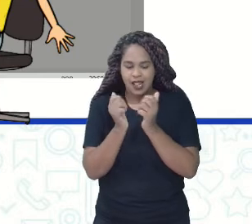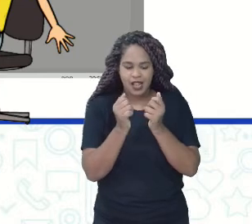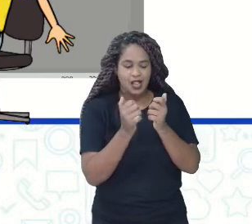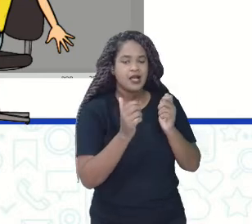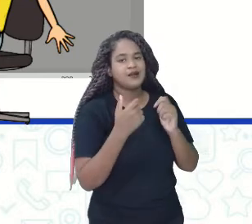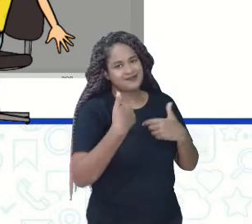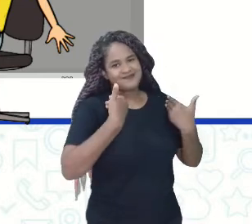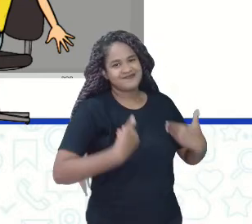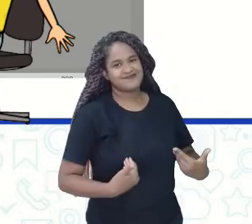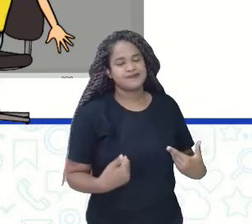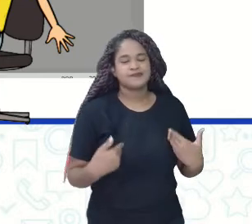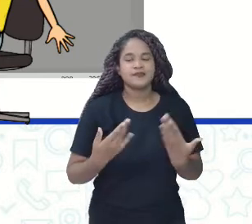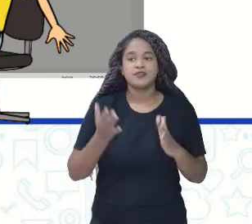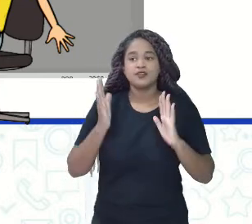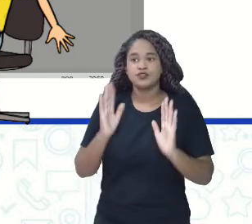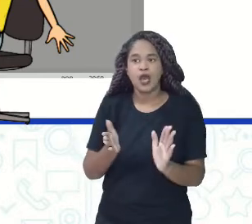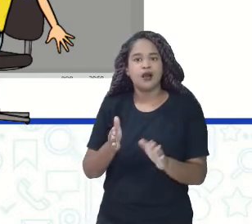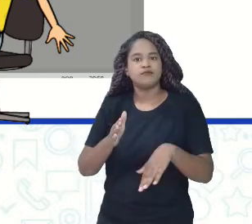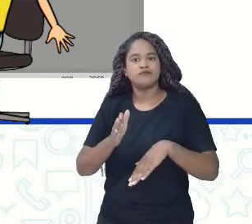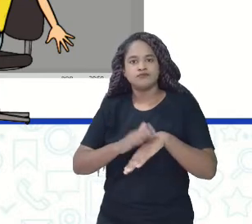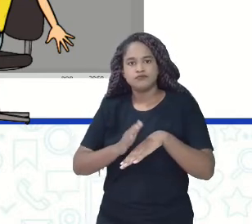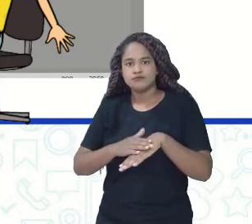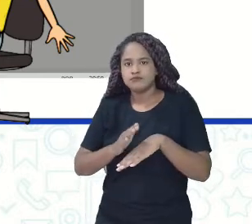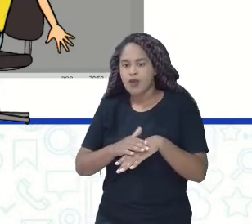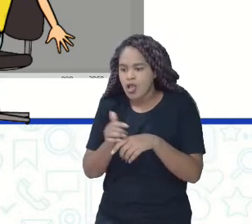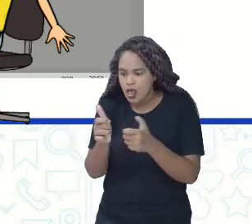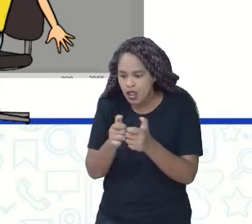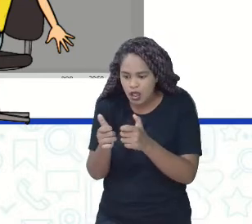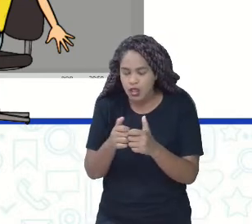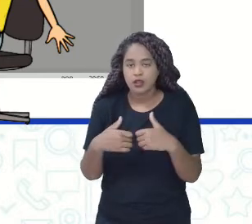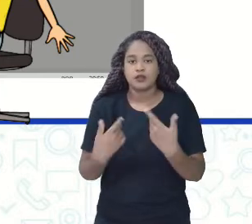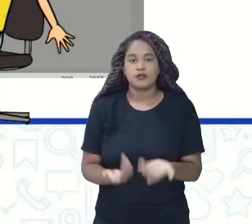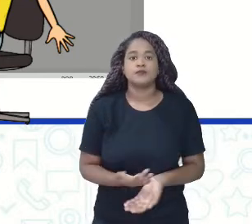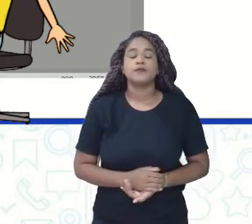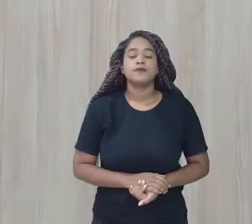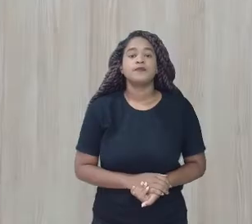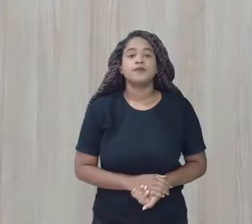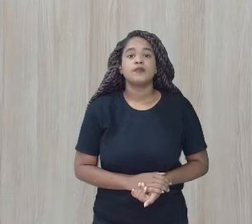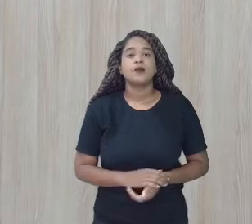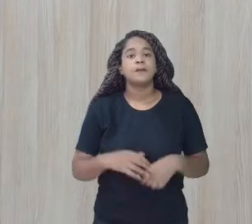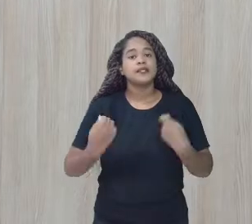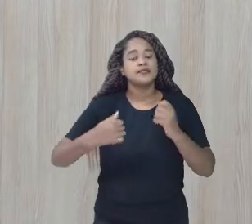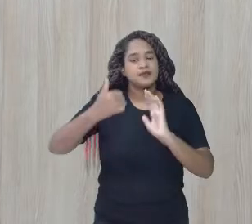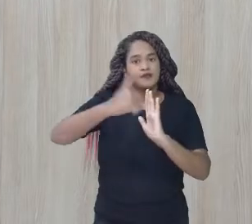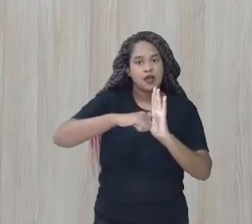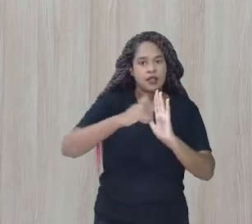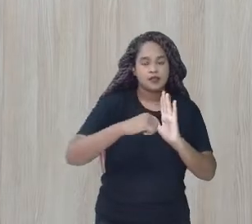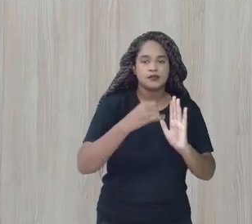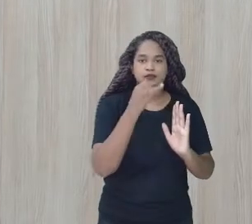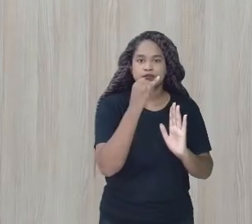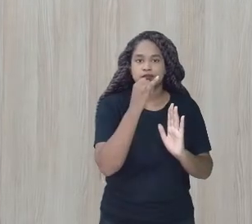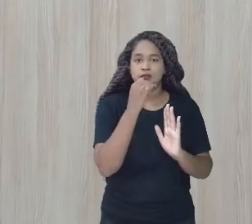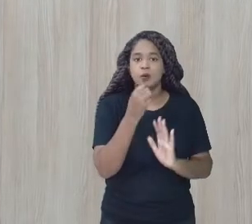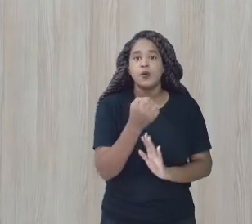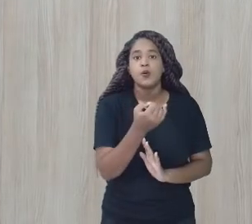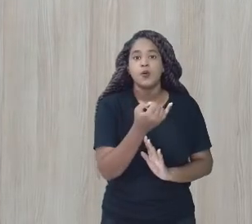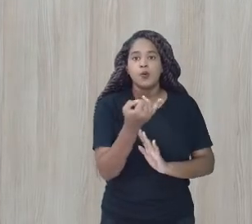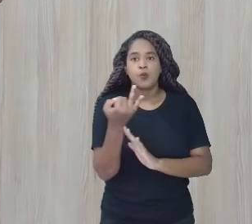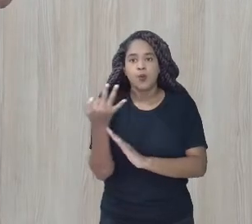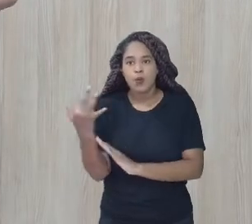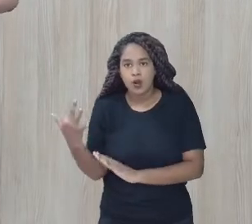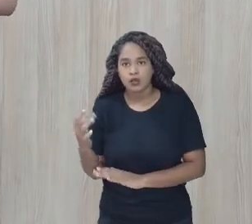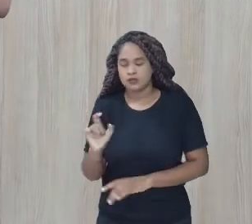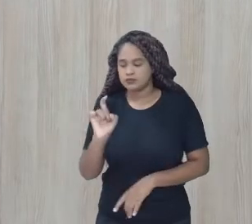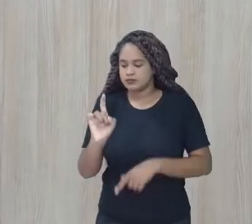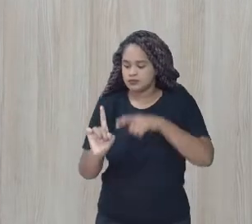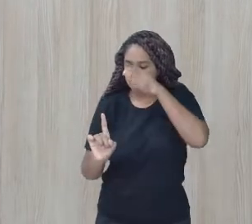essa ideia da execução. Então, basicamente, a gente vai ter que verificar o quanto que esse fazendeiro vai precisar andar, a